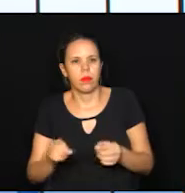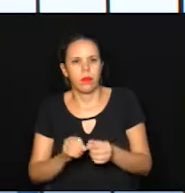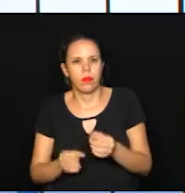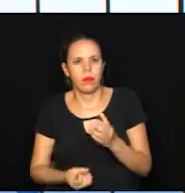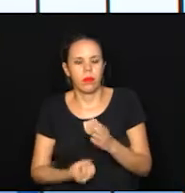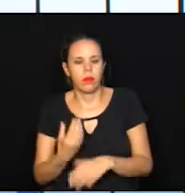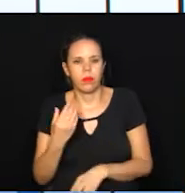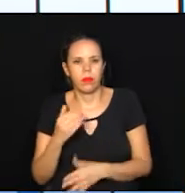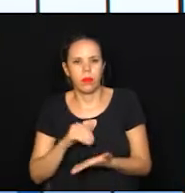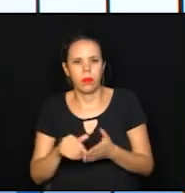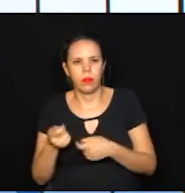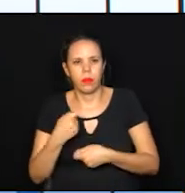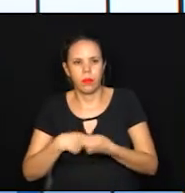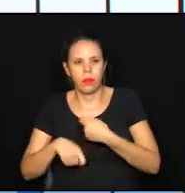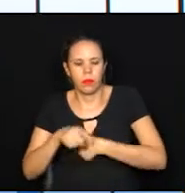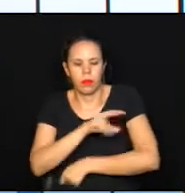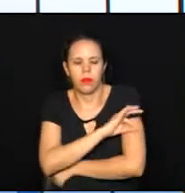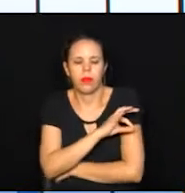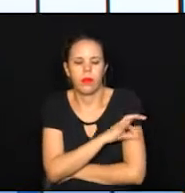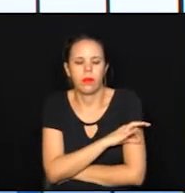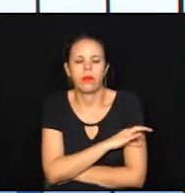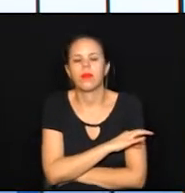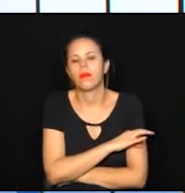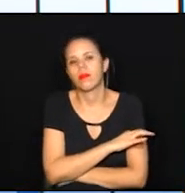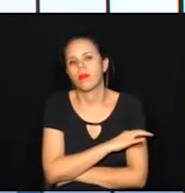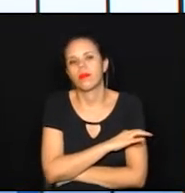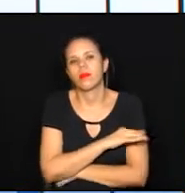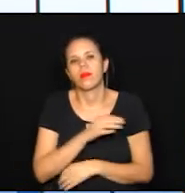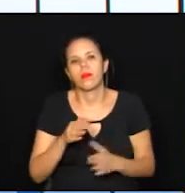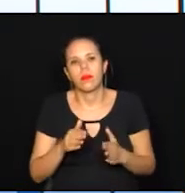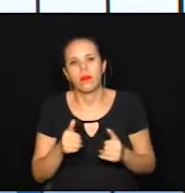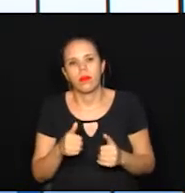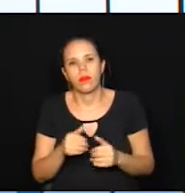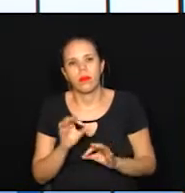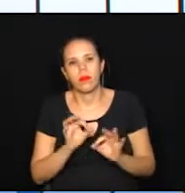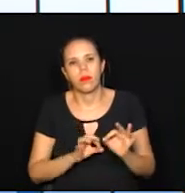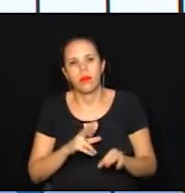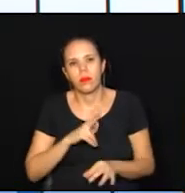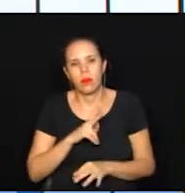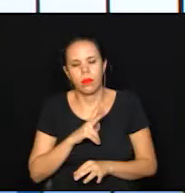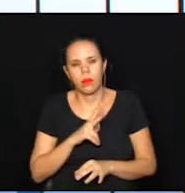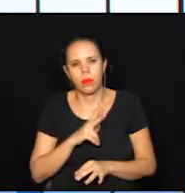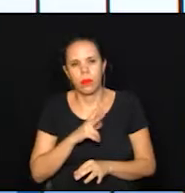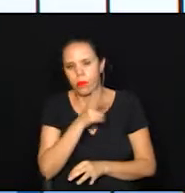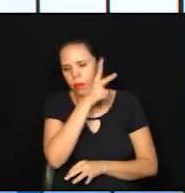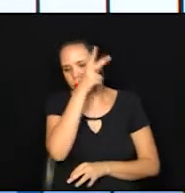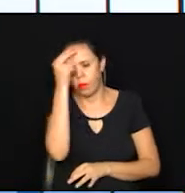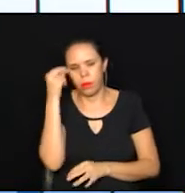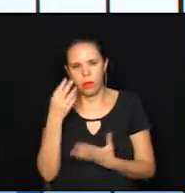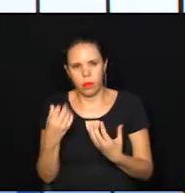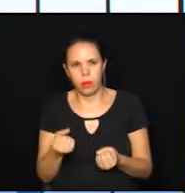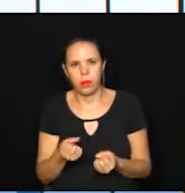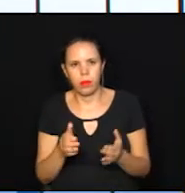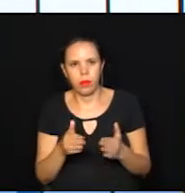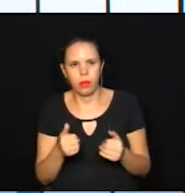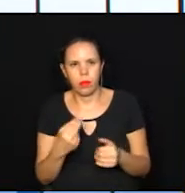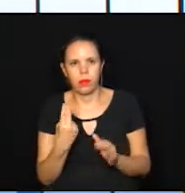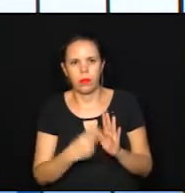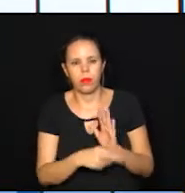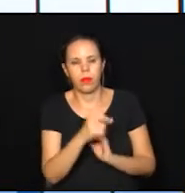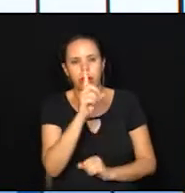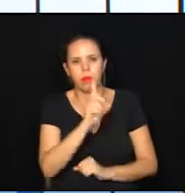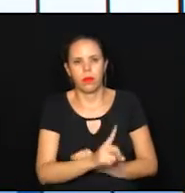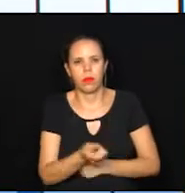pela assessoria de imprensa da prefeitura, alegando motivos de ordem pessoal. O prefeito aceitou o pedido e nomeou a